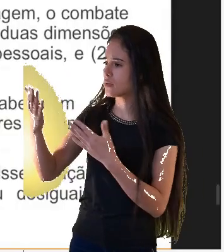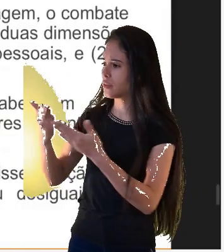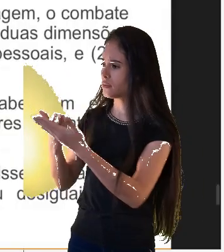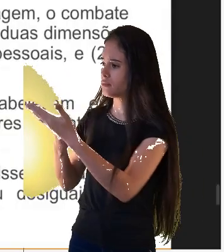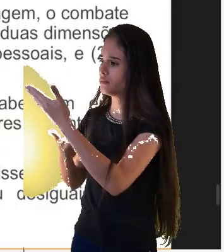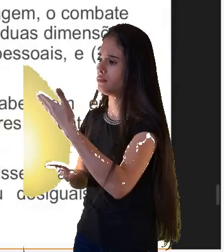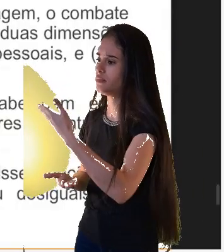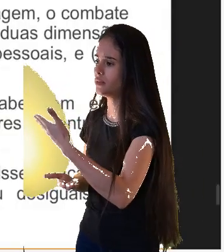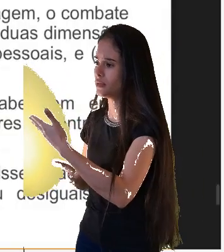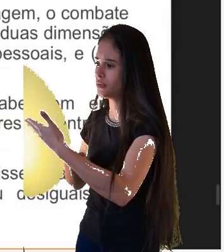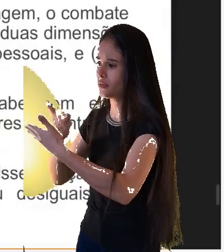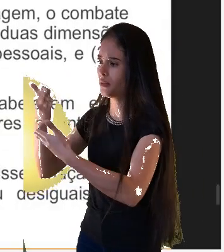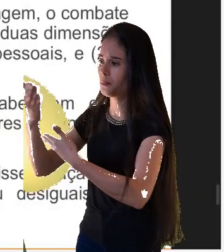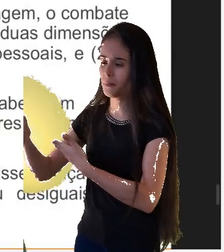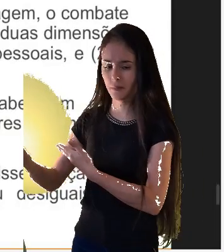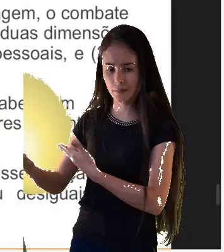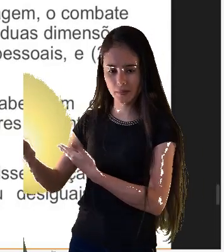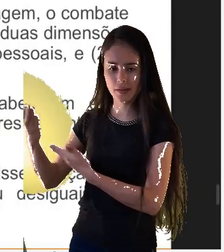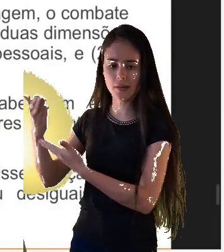algumas ações